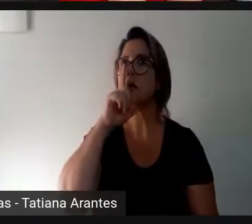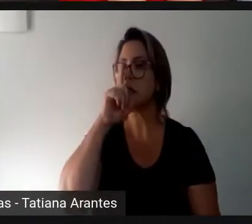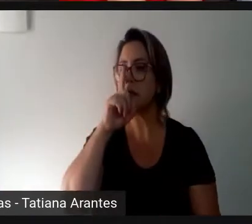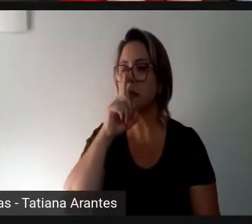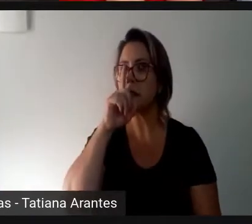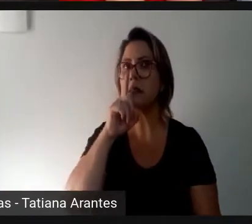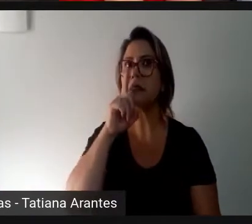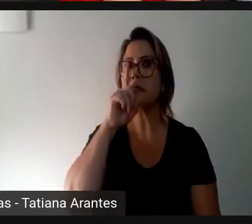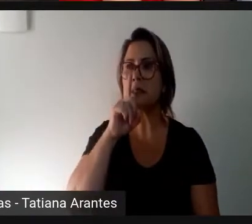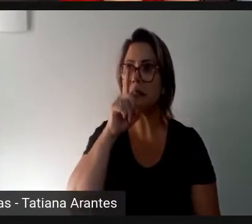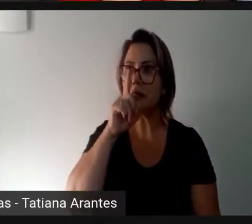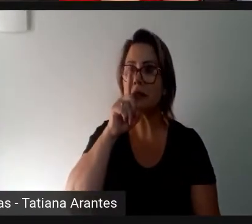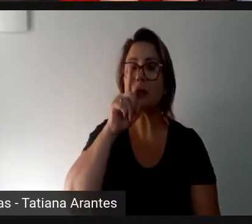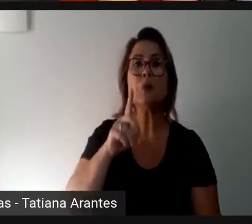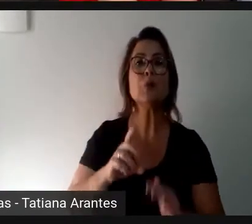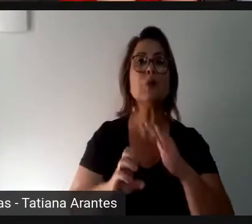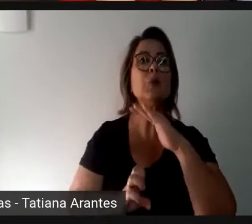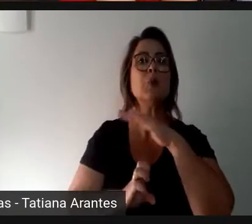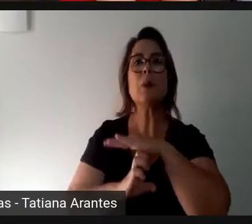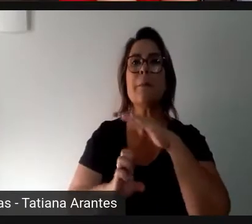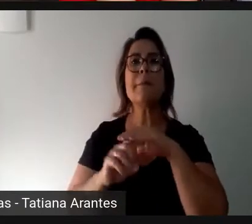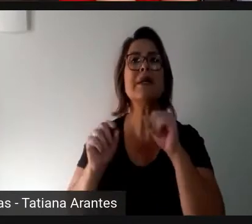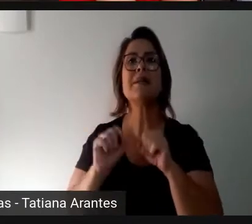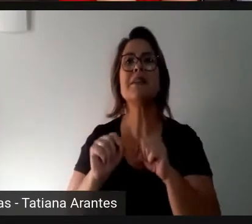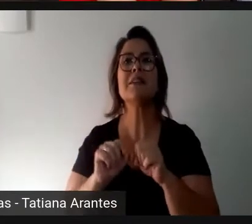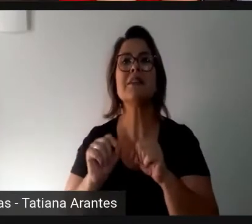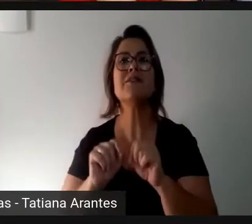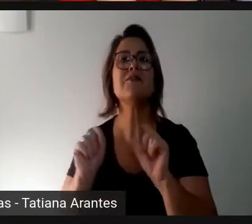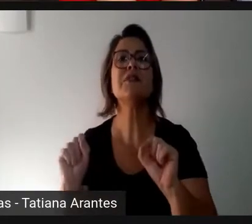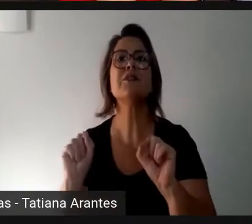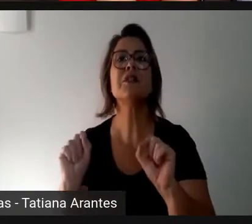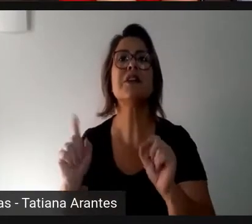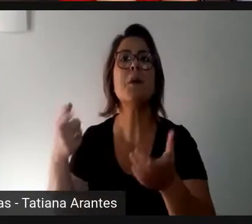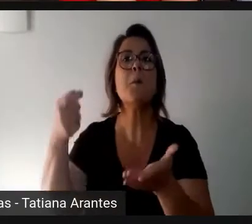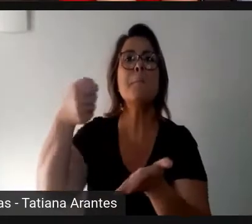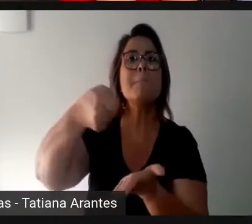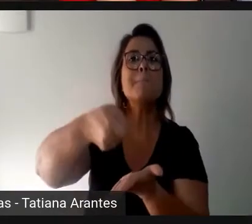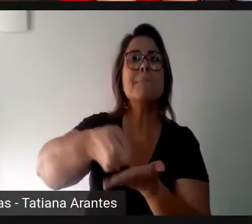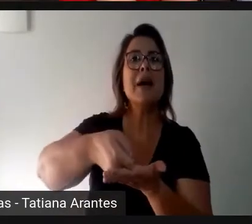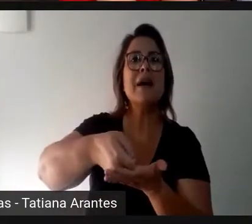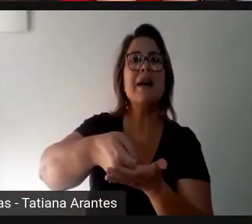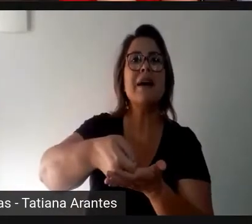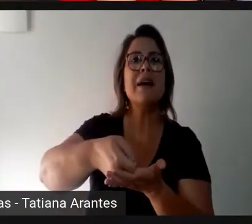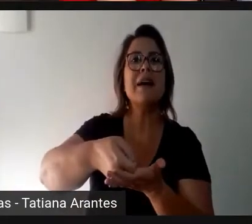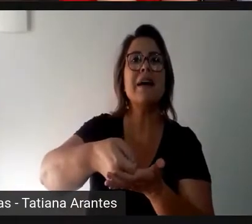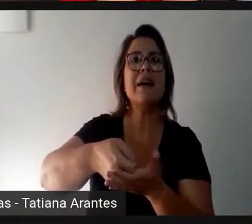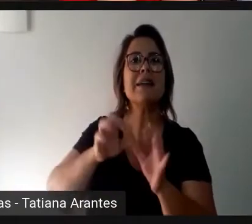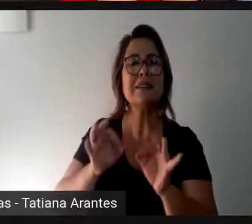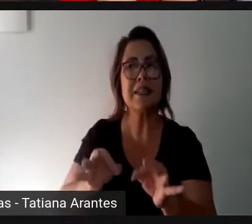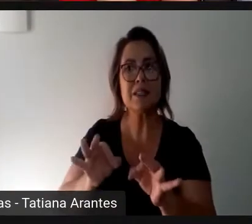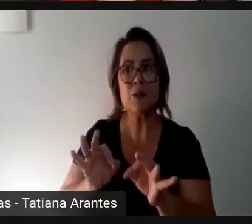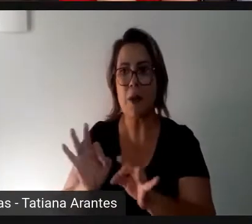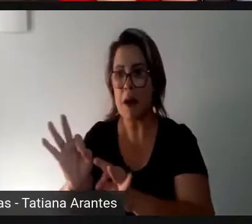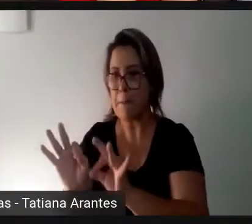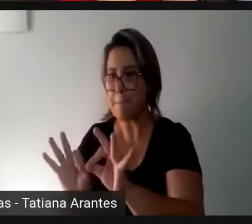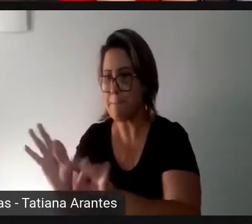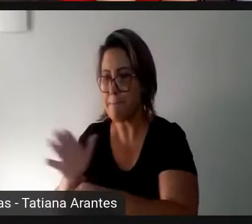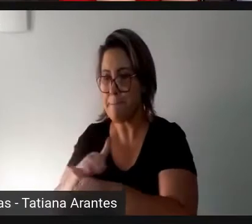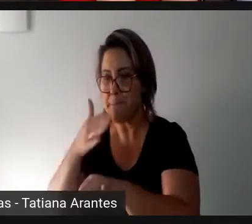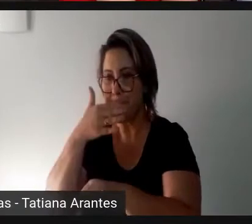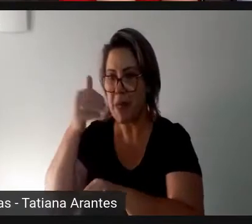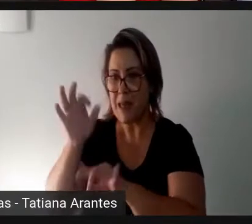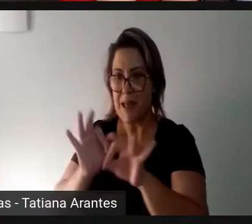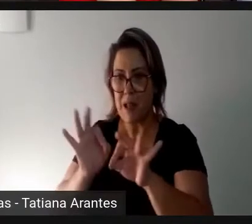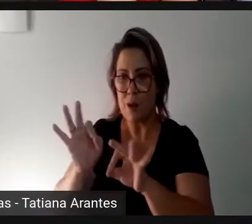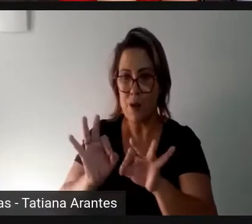as empresas têm que se fazer? Cara, eu não vou pagar esse risco. É melhor eu me estruturar internamente para evitar,